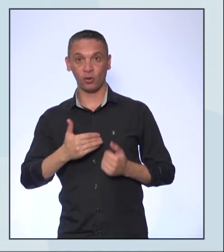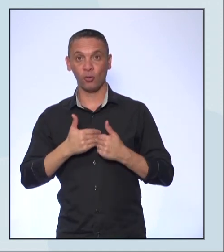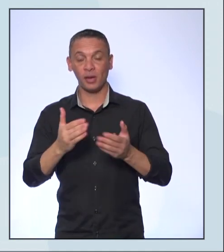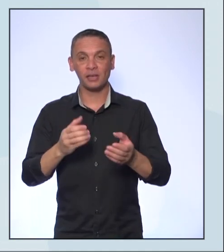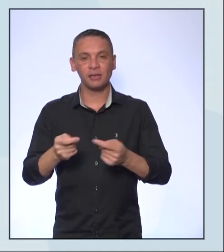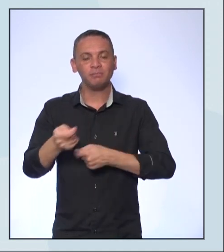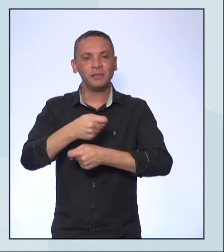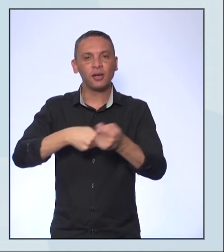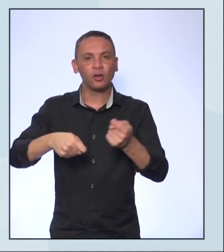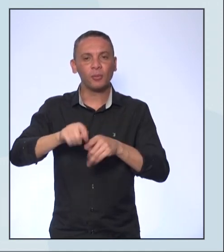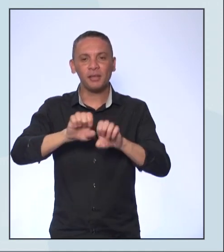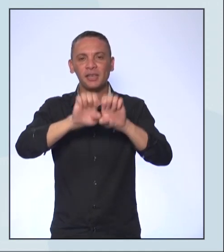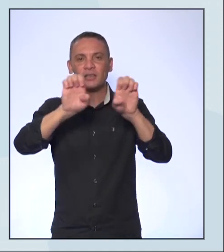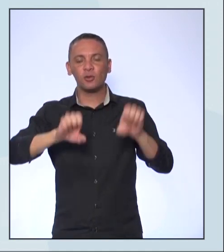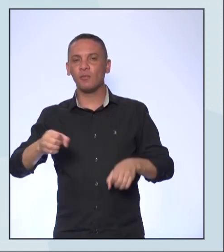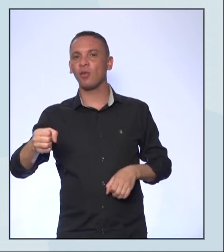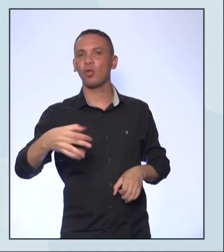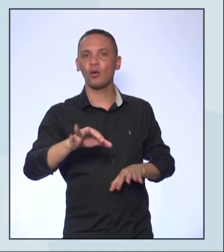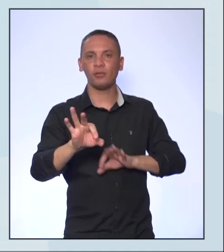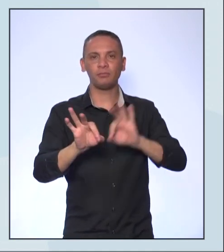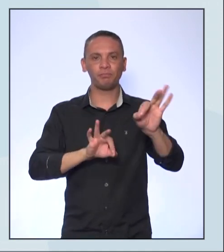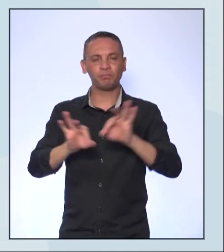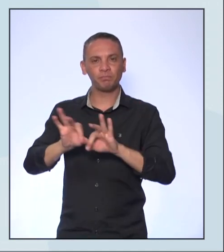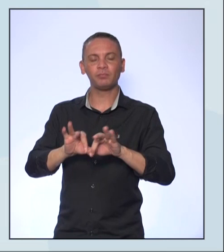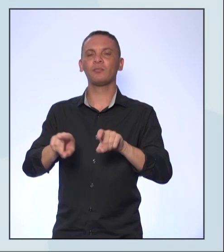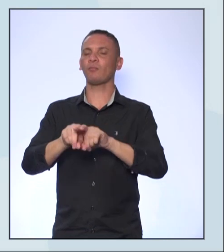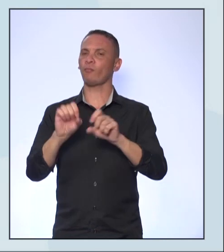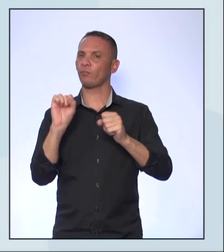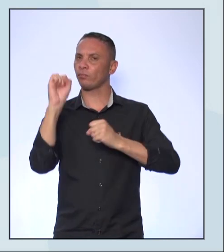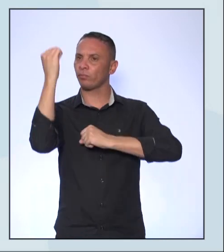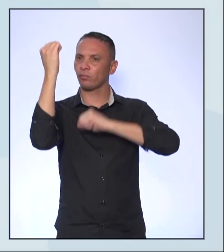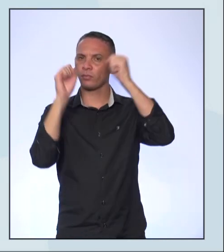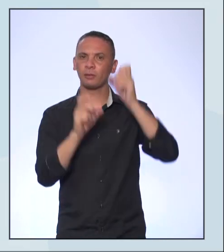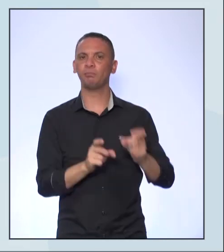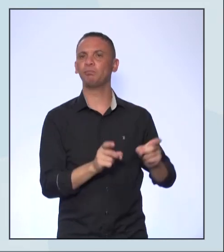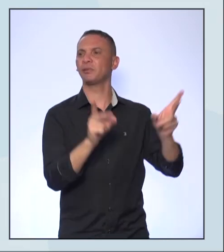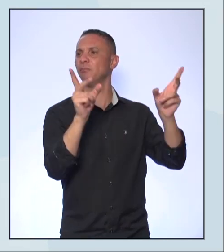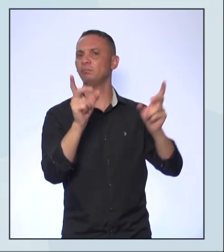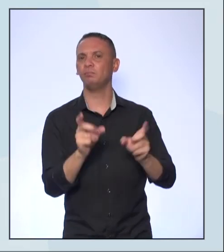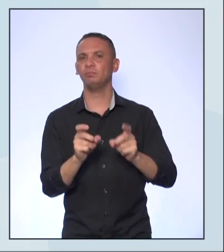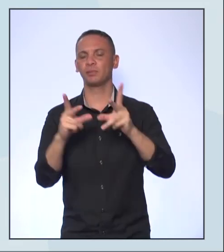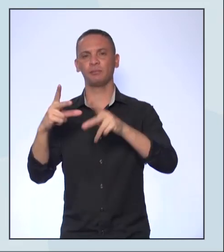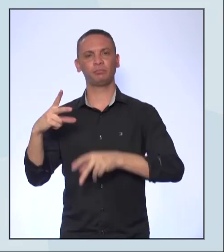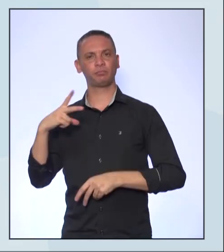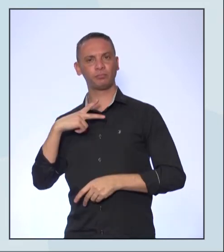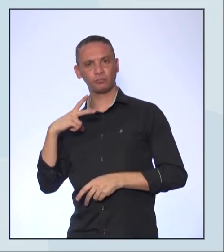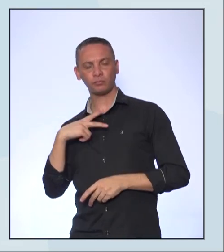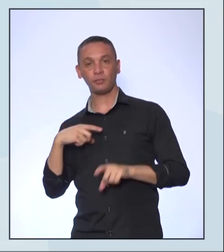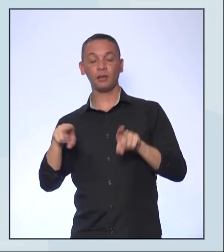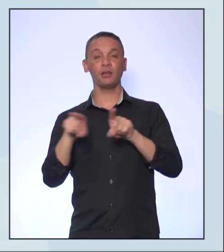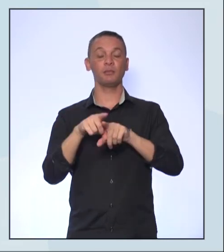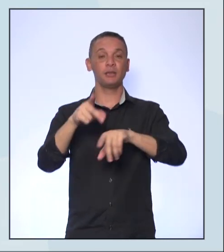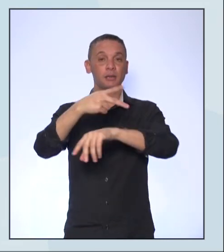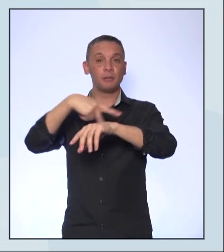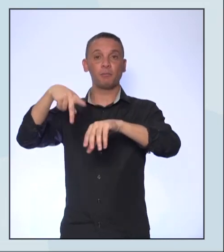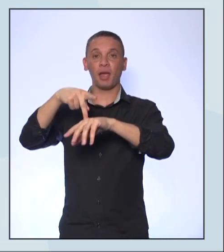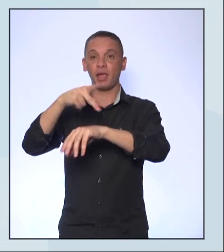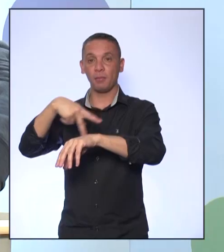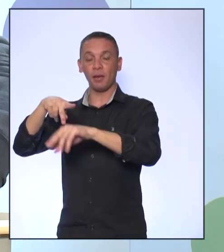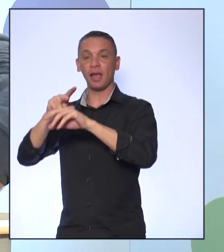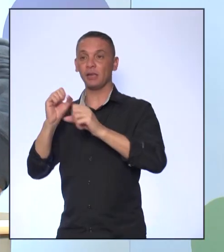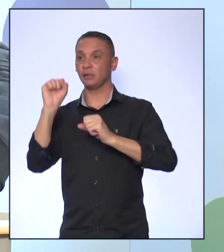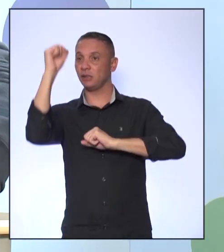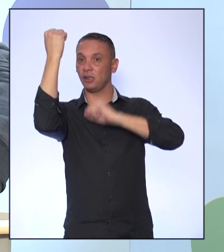econômica implantava privatizações de empresas estatais, a entrada de países, de